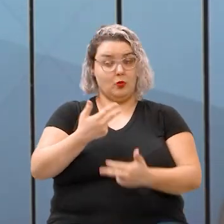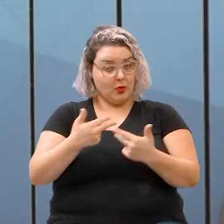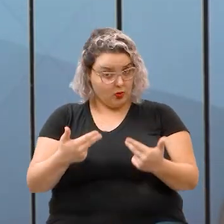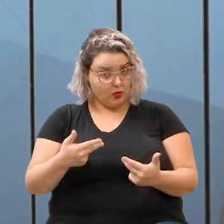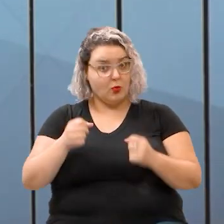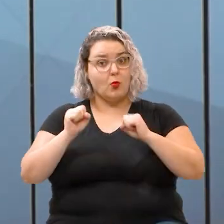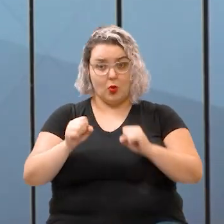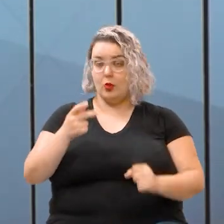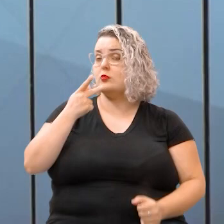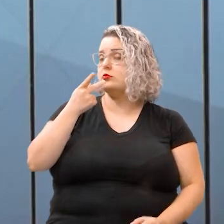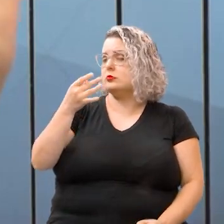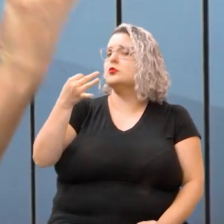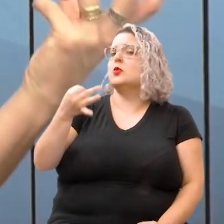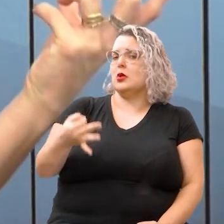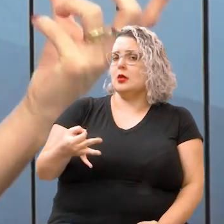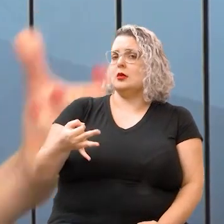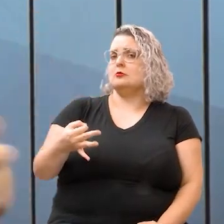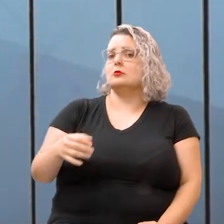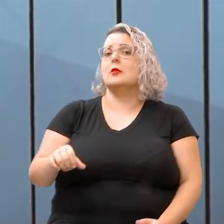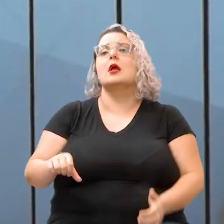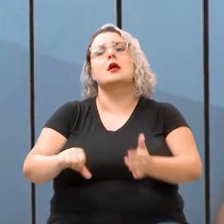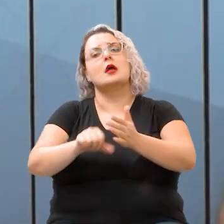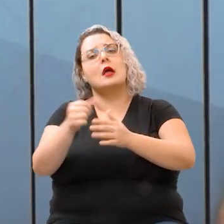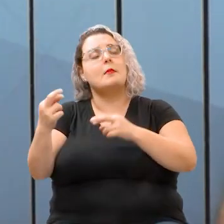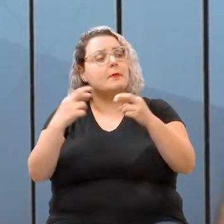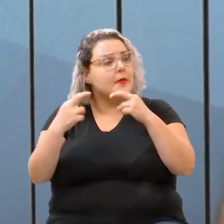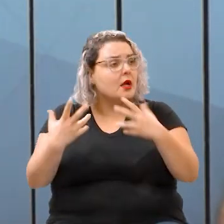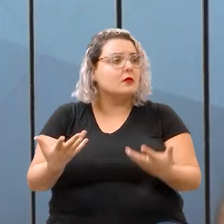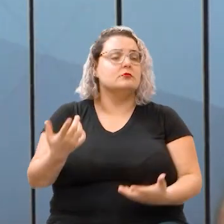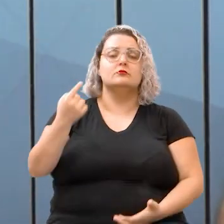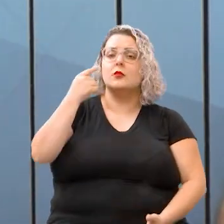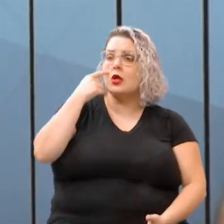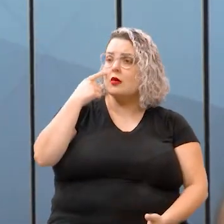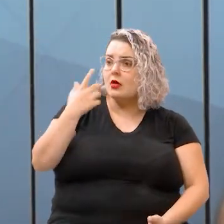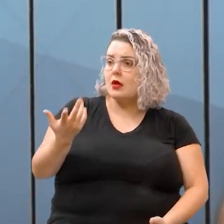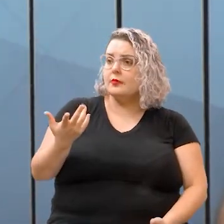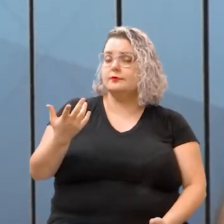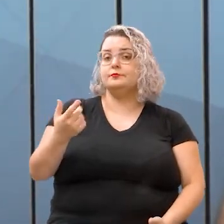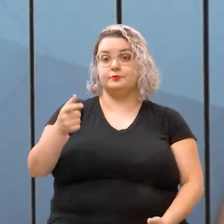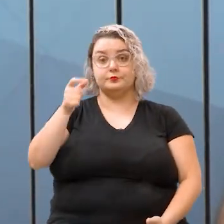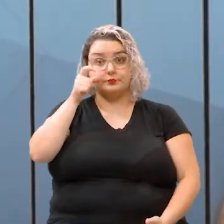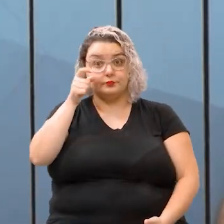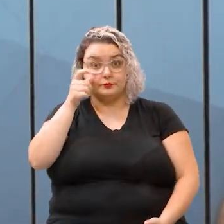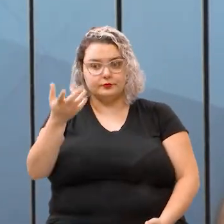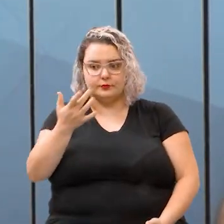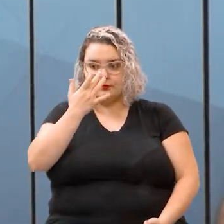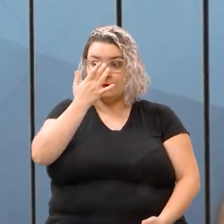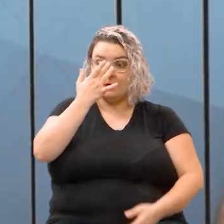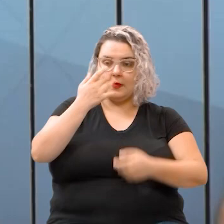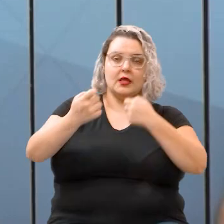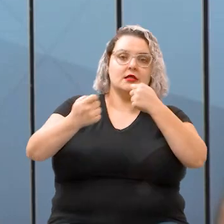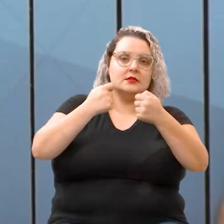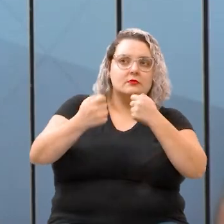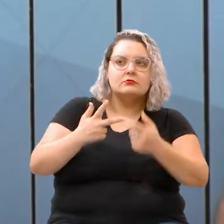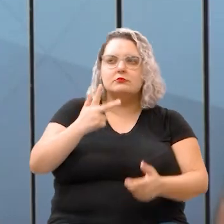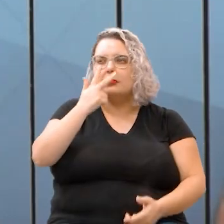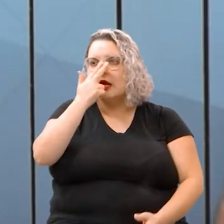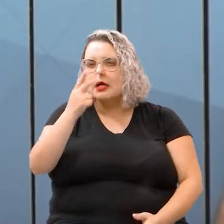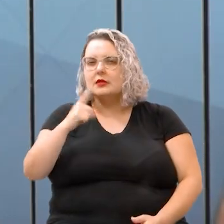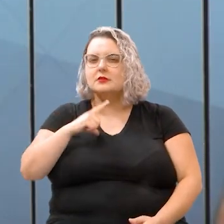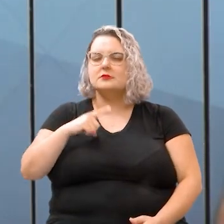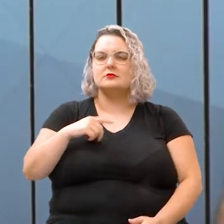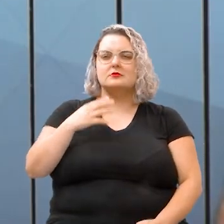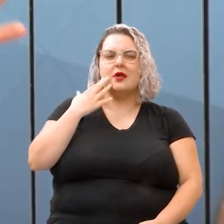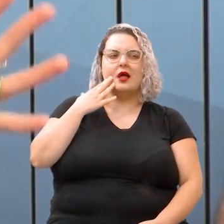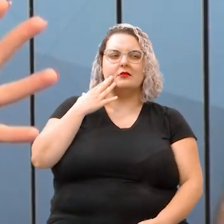pode afirmar, essa primeira avaliação, olhar, eu assisti, né, essa questão de ordem, parece que tem alguma coisa